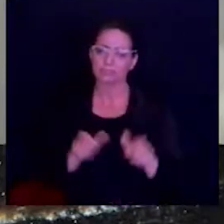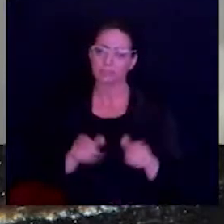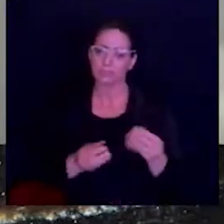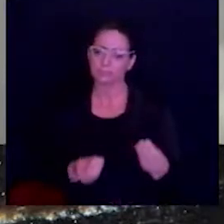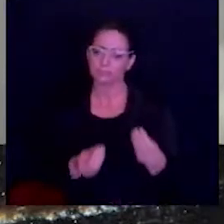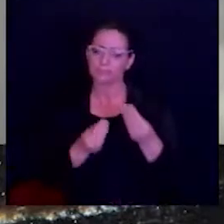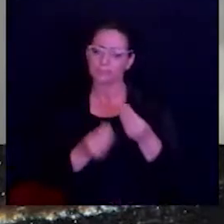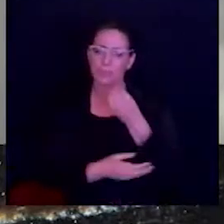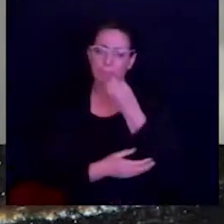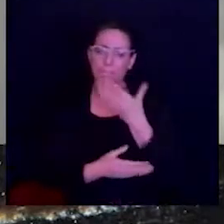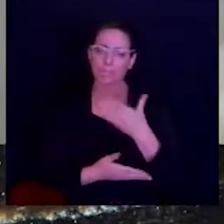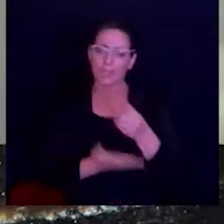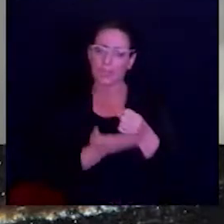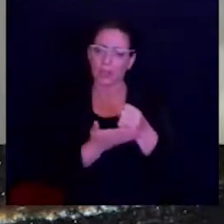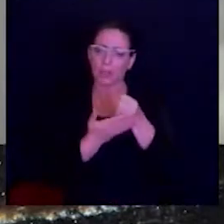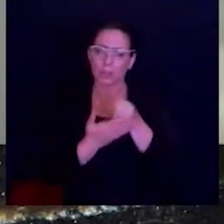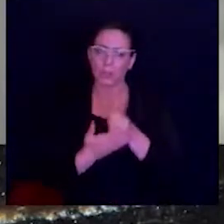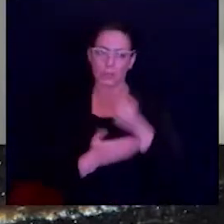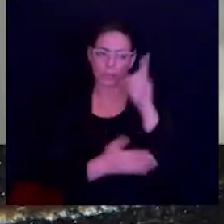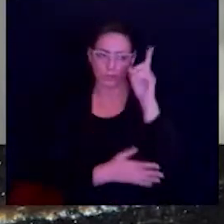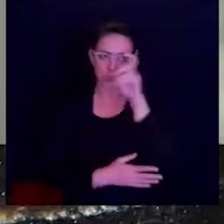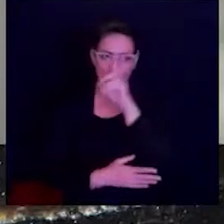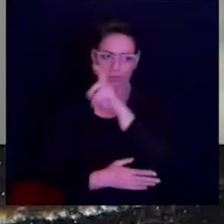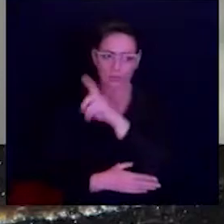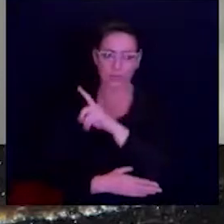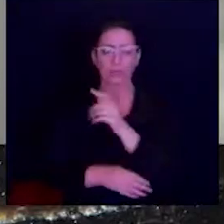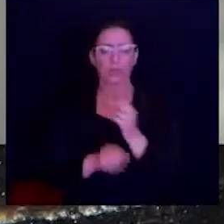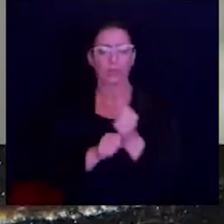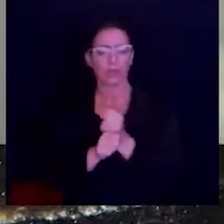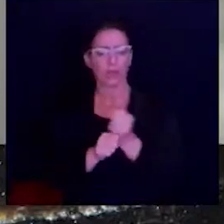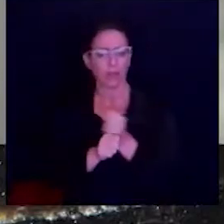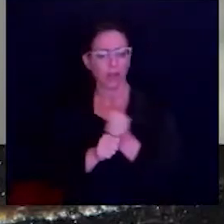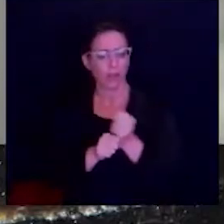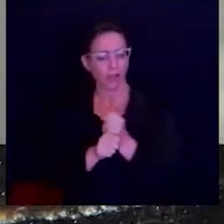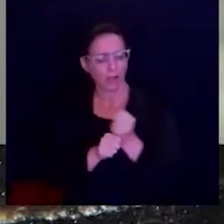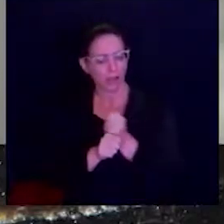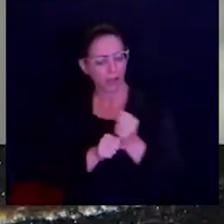nos apoiaram nas dificuldades. Foram anos de dedicação.